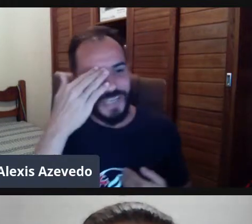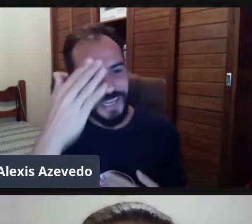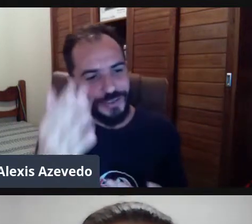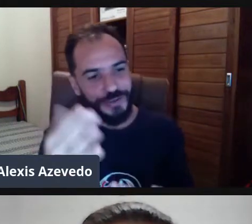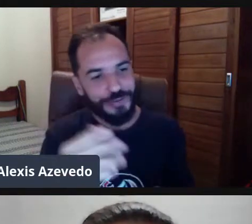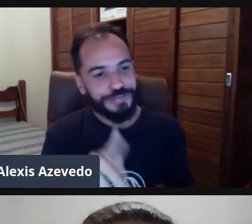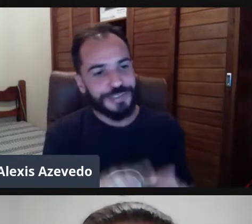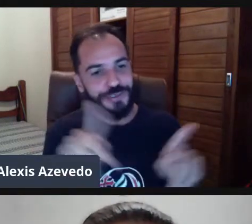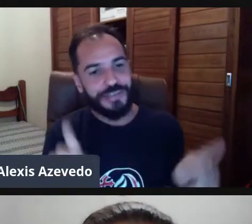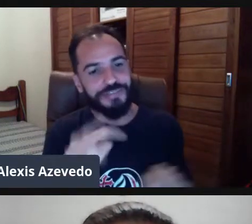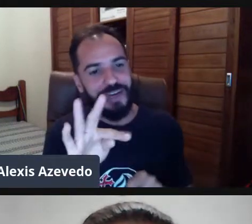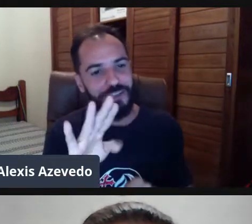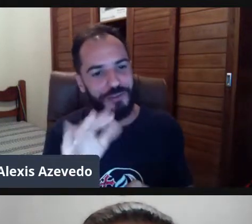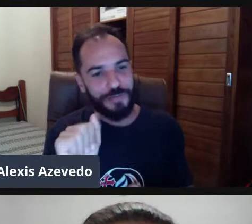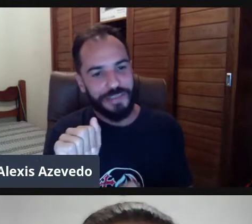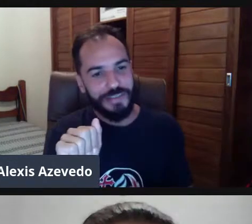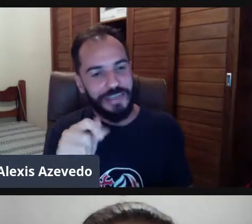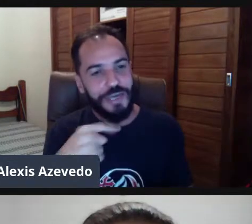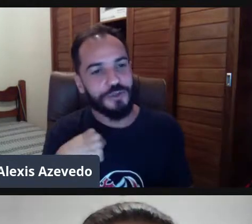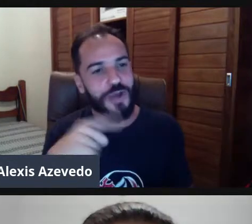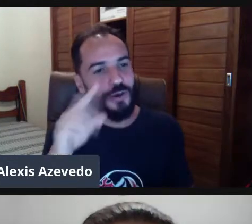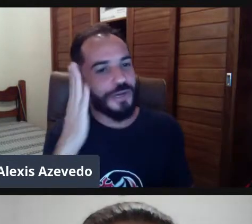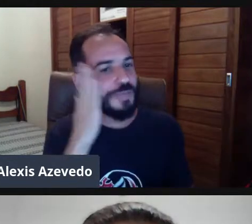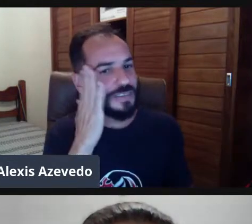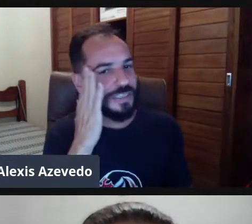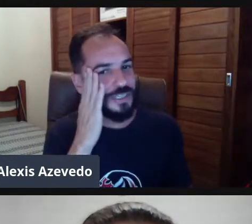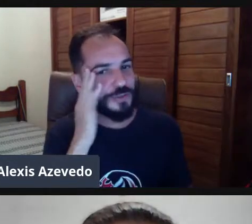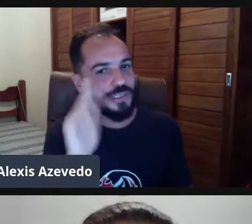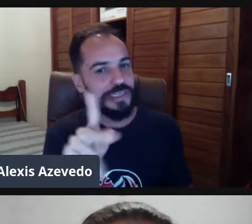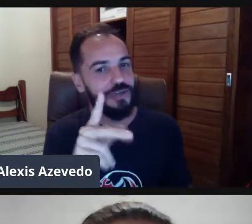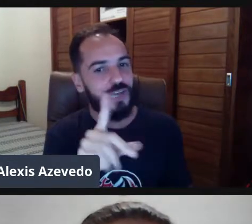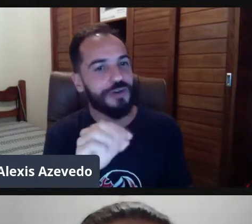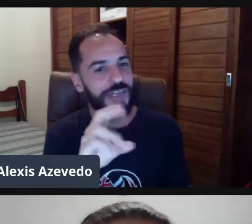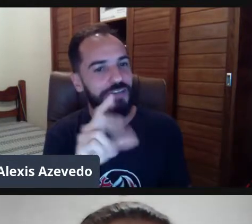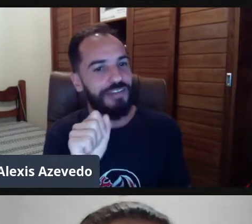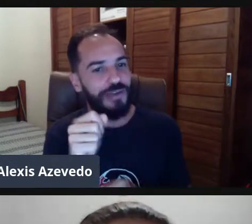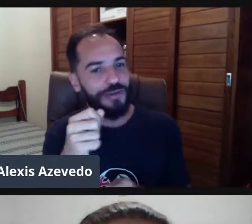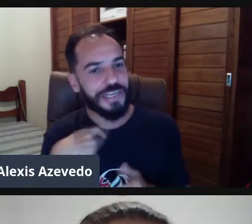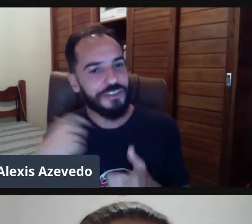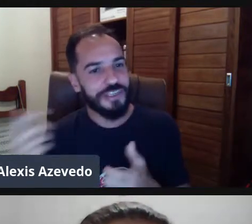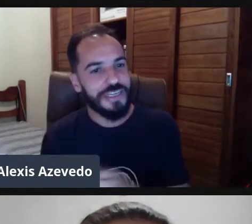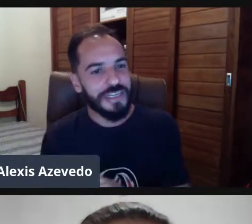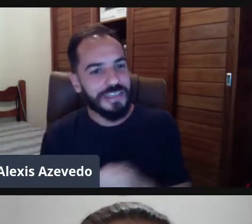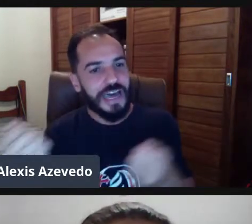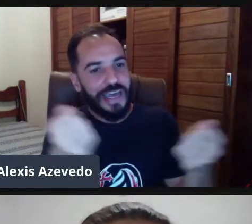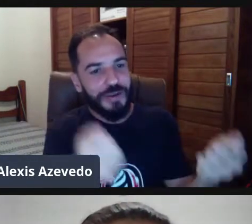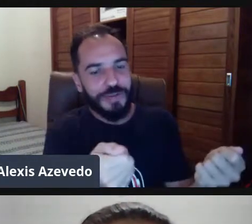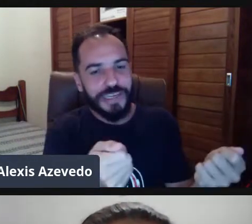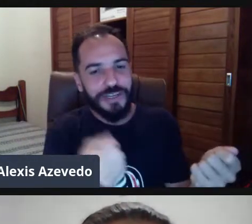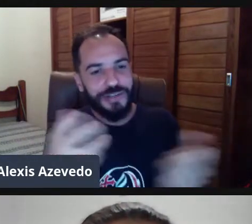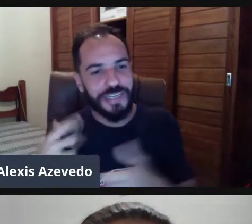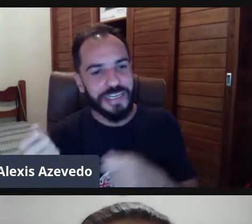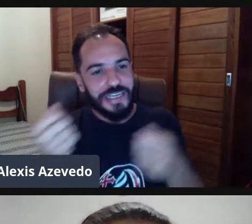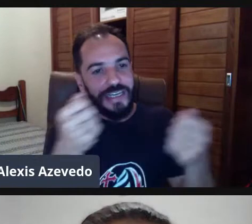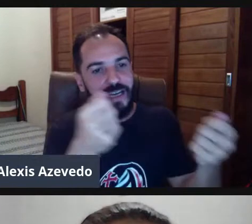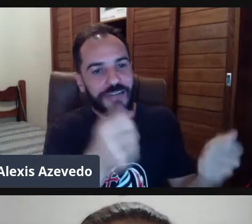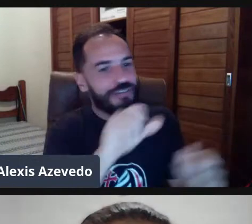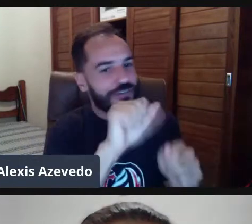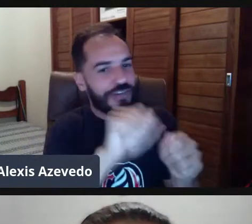Obrigado, obrigado, professora Fátima. Eu estou agora pensando em aquilo que a Lorena falou, né? De carrega, como é que é,